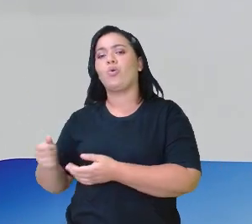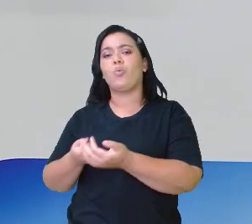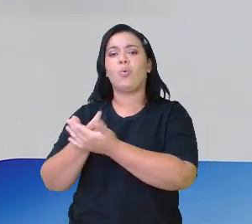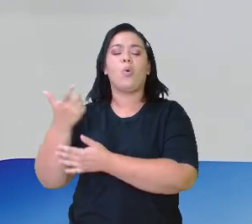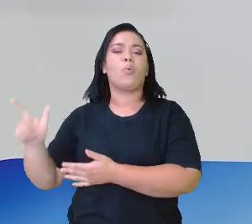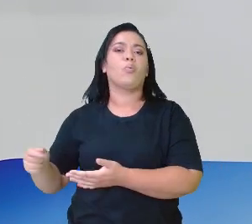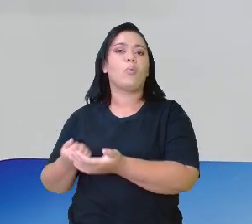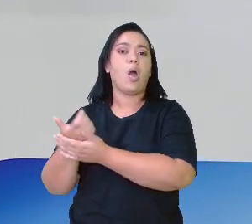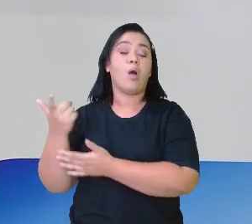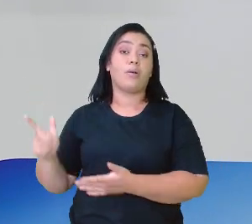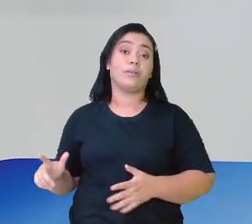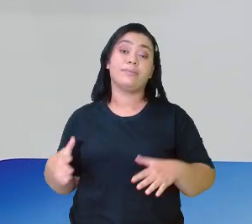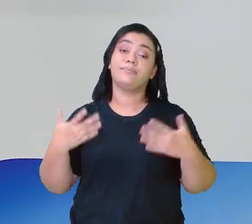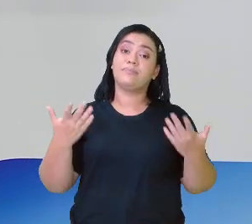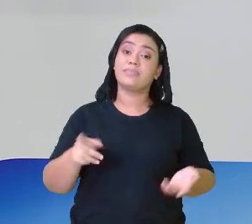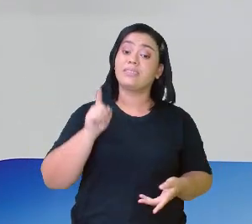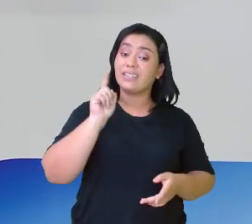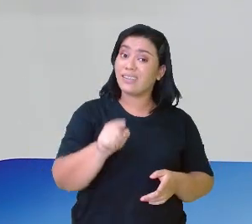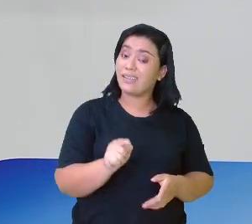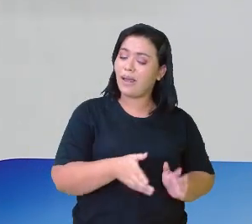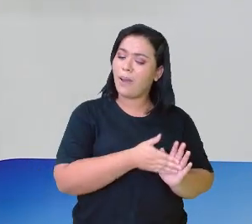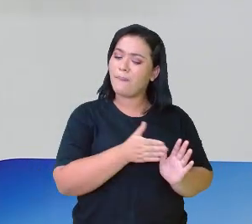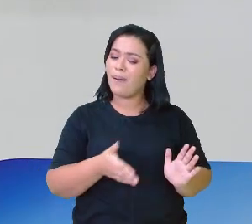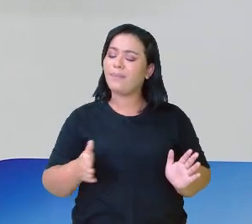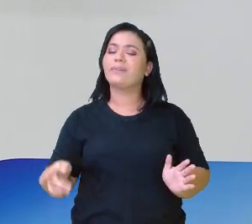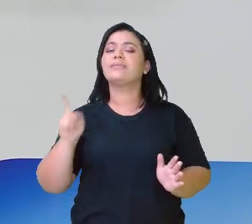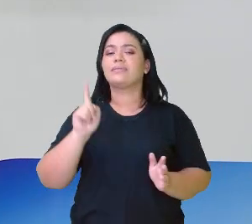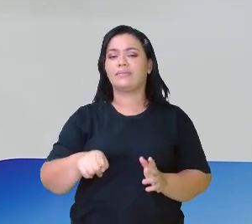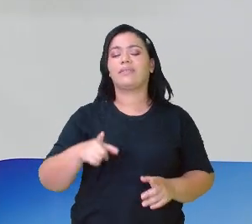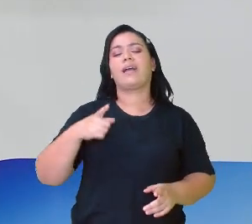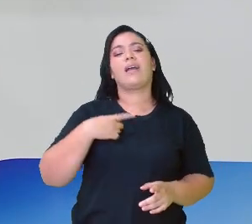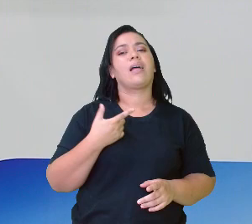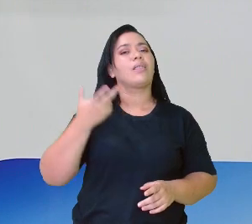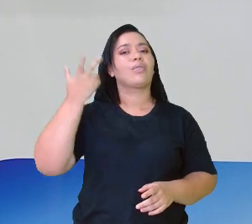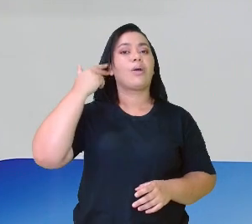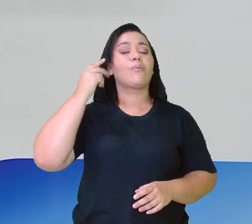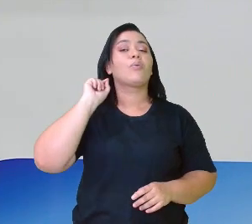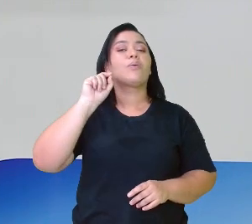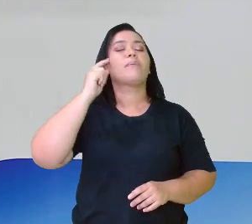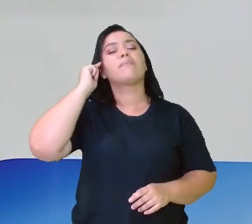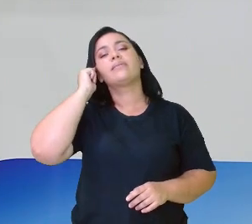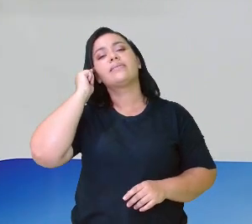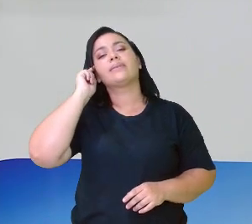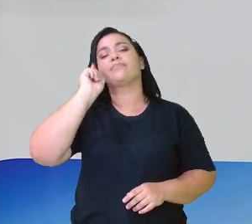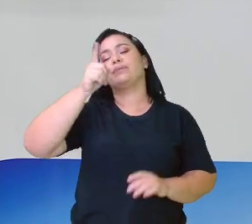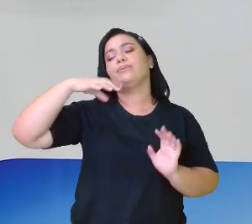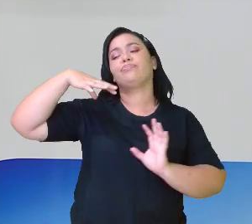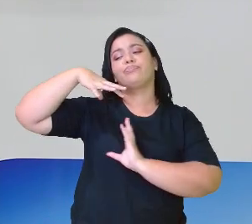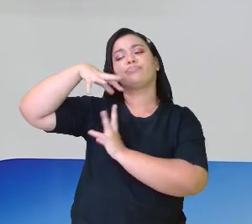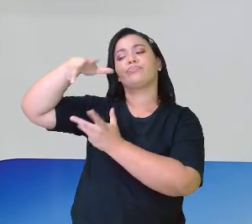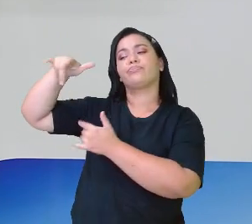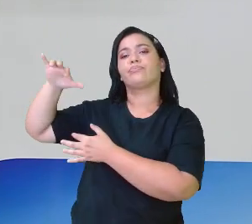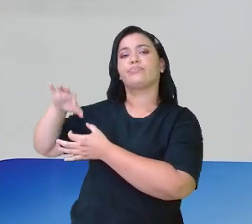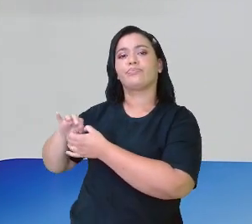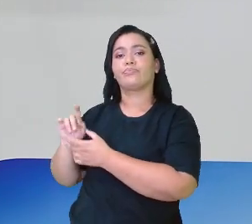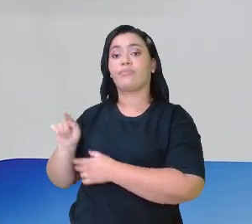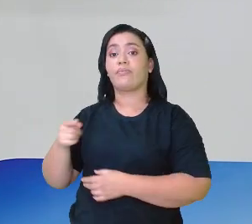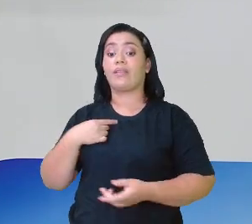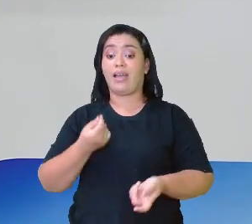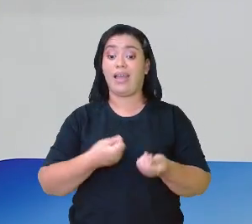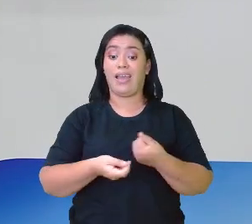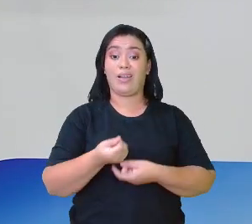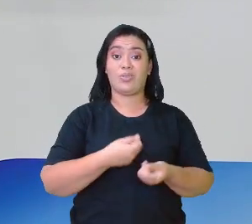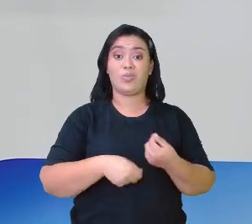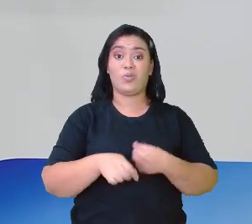vai. Mas isso é um processo que está dentro da normalidade quando a gente pensa na globalização. É uma